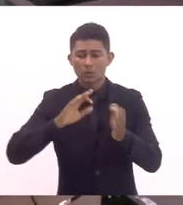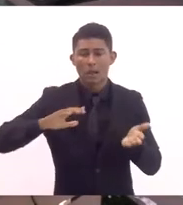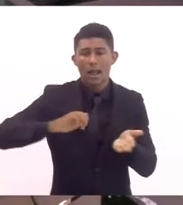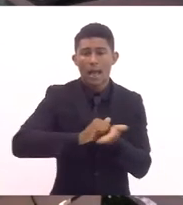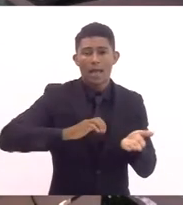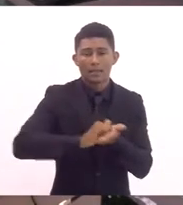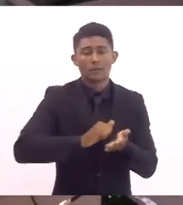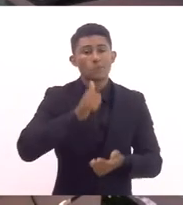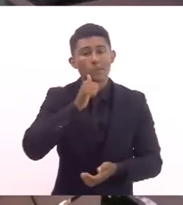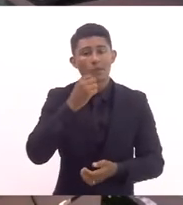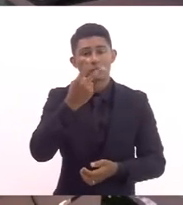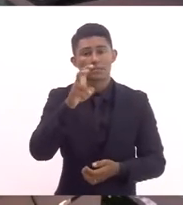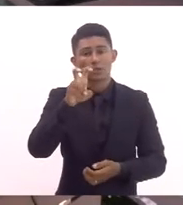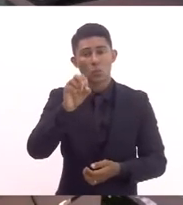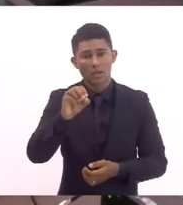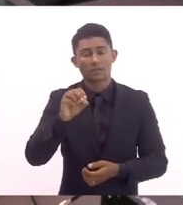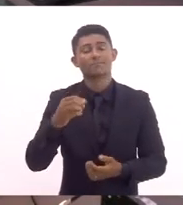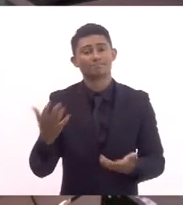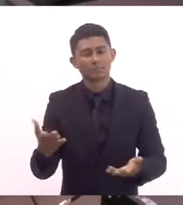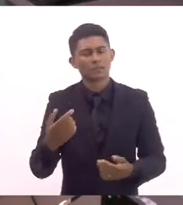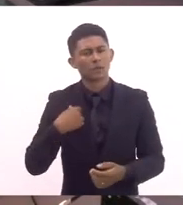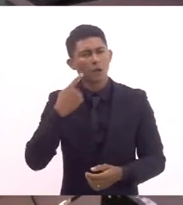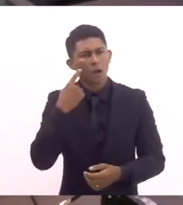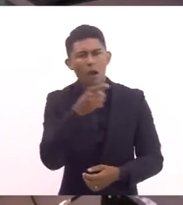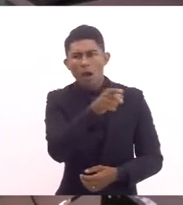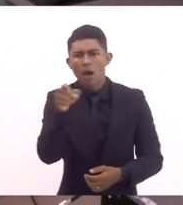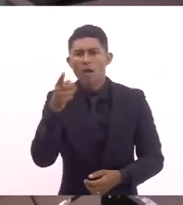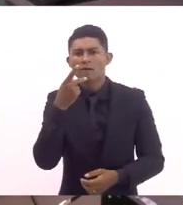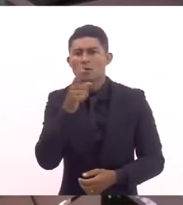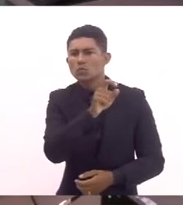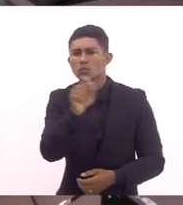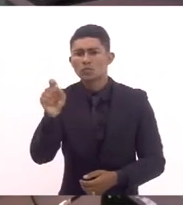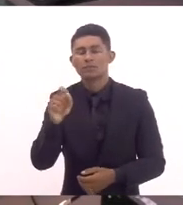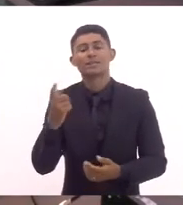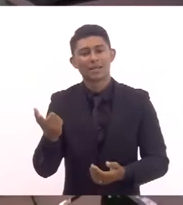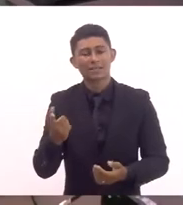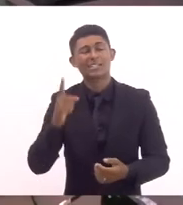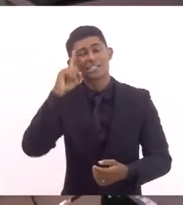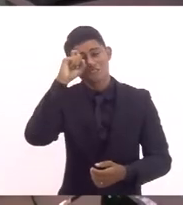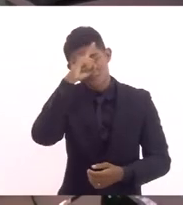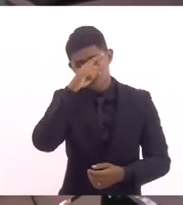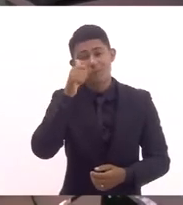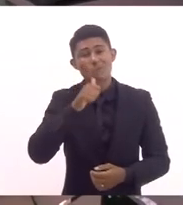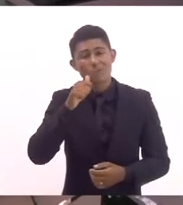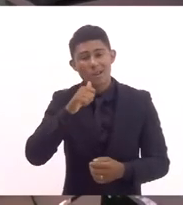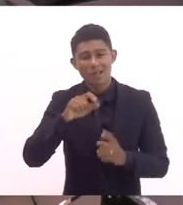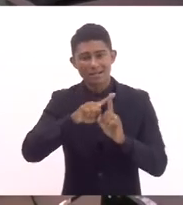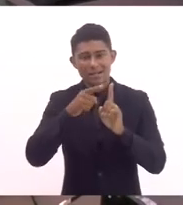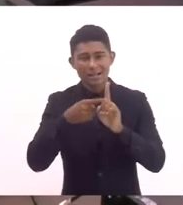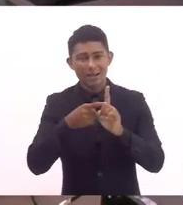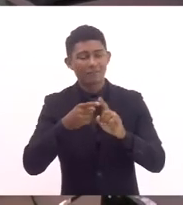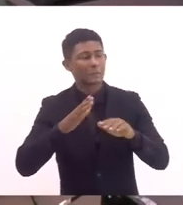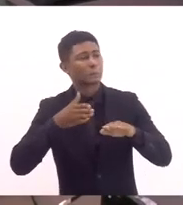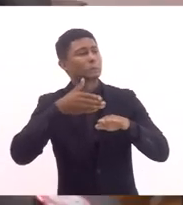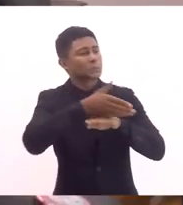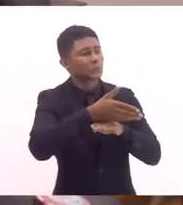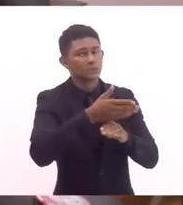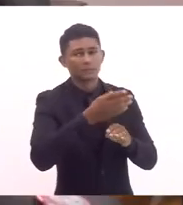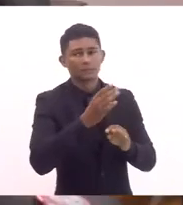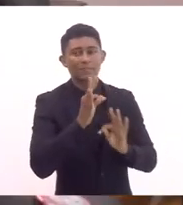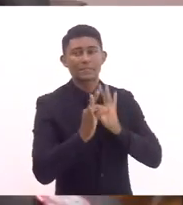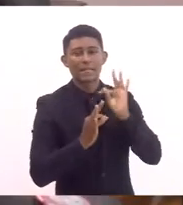e eu ouvi falar sobre a dificuldade do acesso ao pré-natal Isso me preocupa muito porque realmente